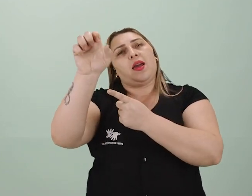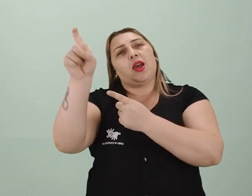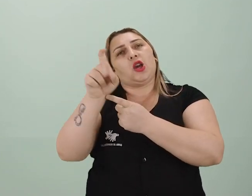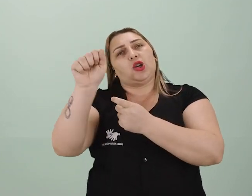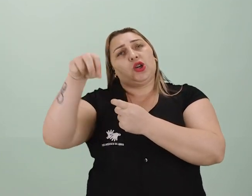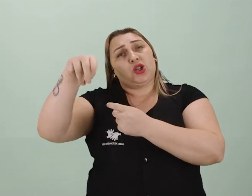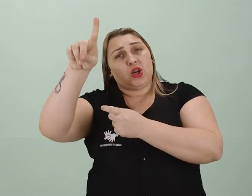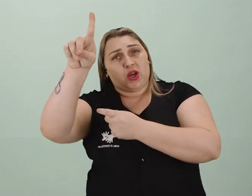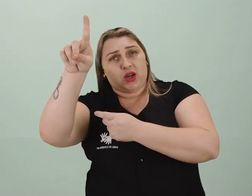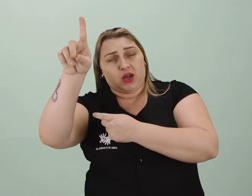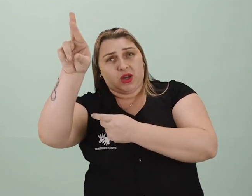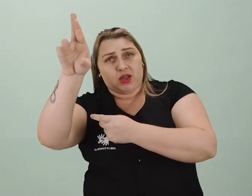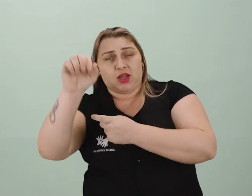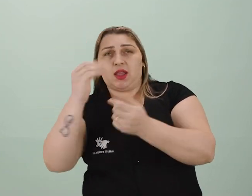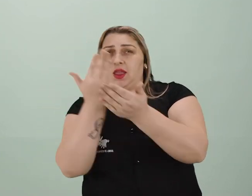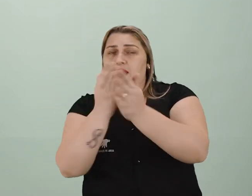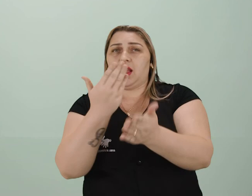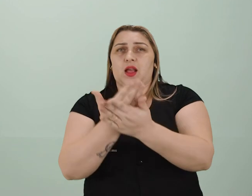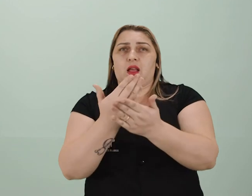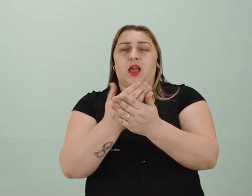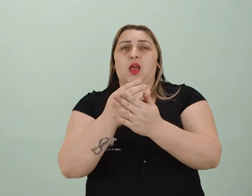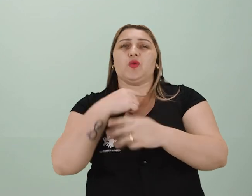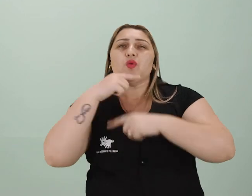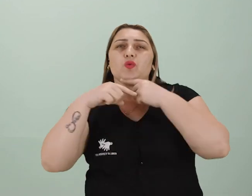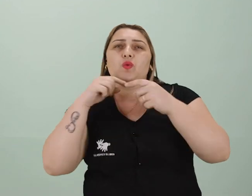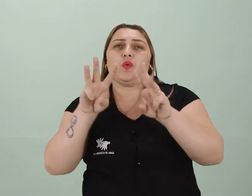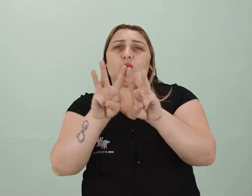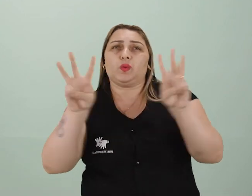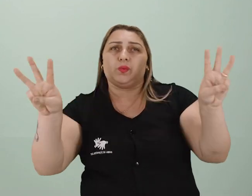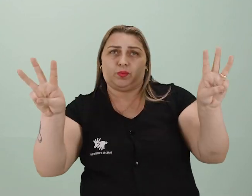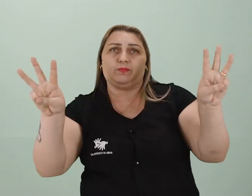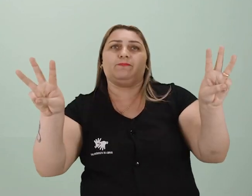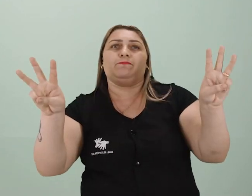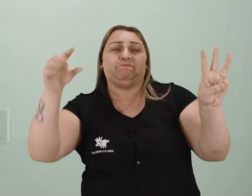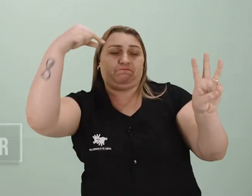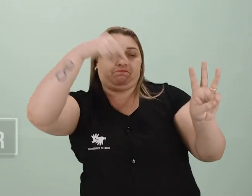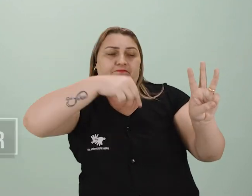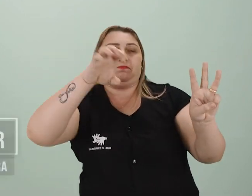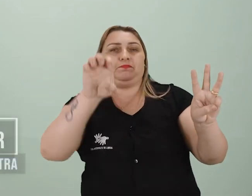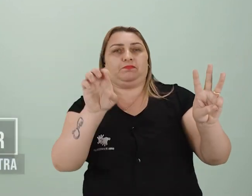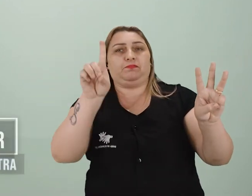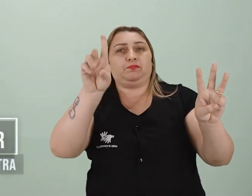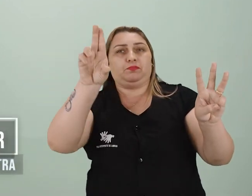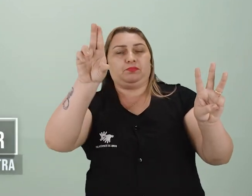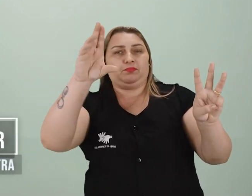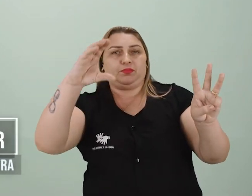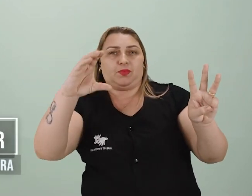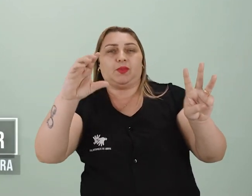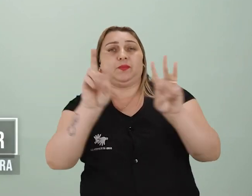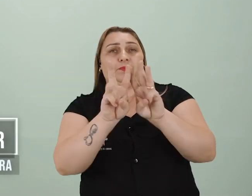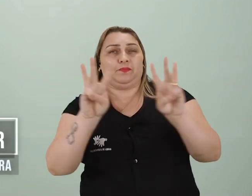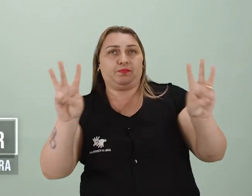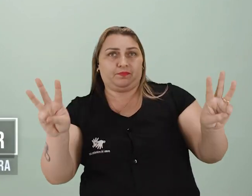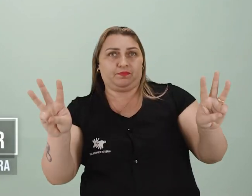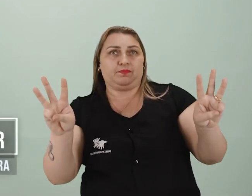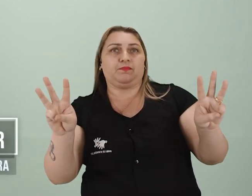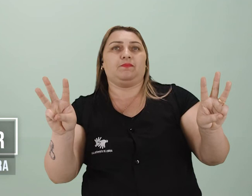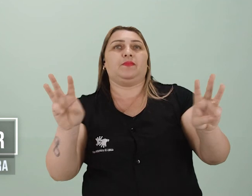aula. Quaisquer dúvidas vocês podem acessar aí a plataforma Educ no endereço